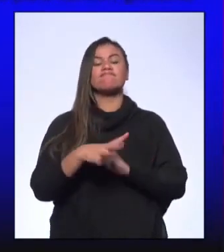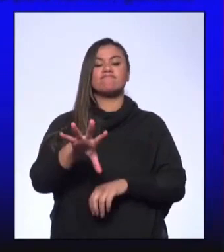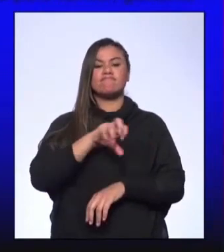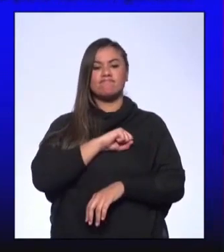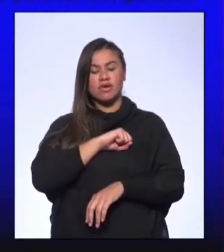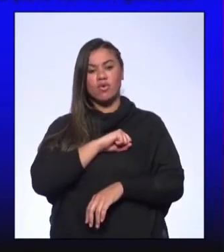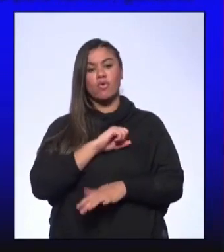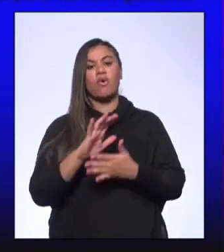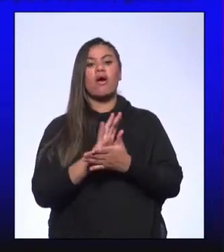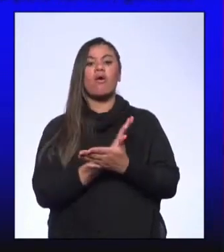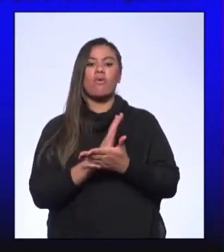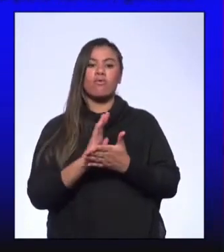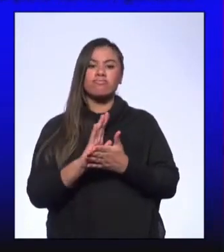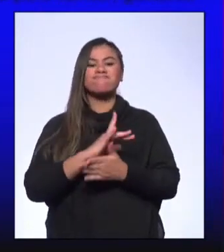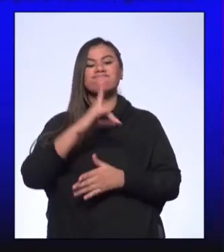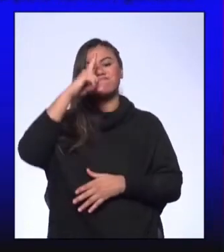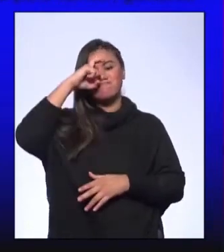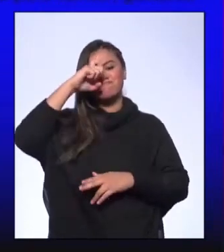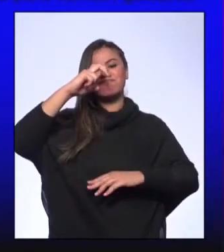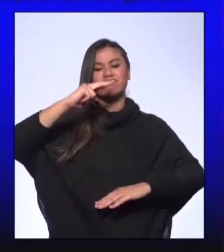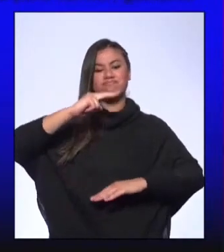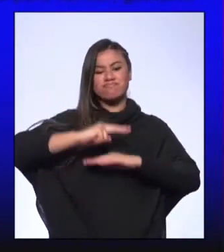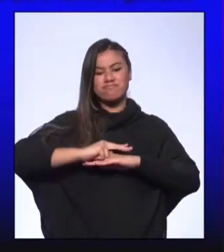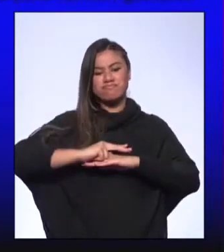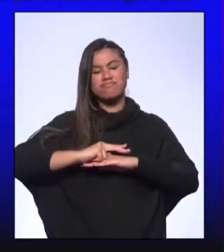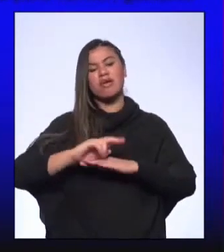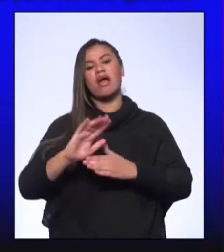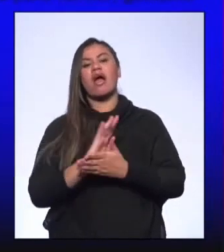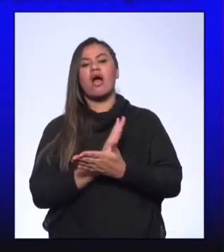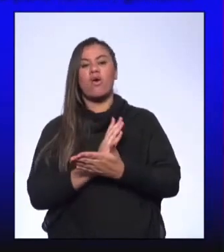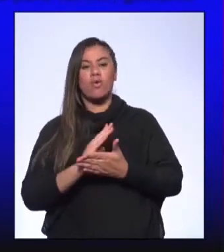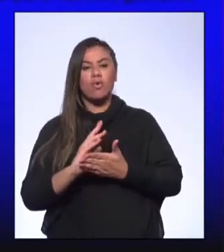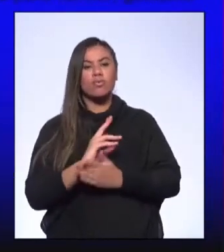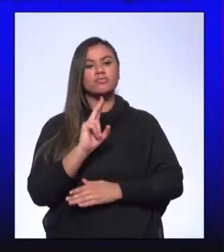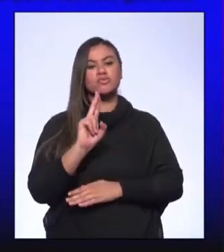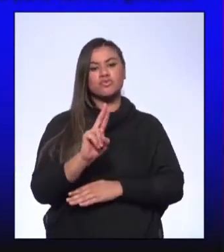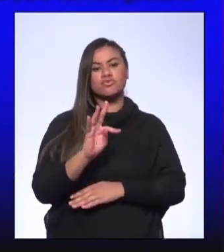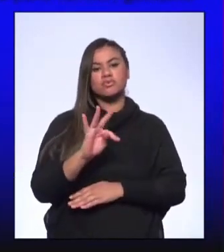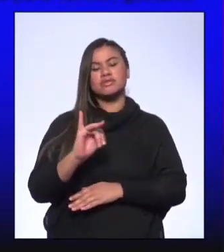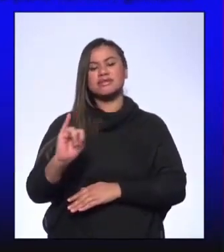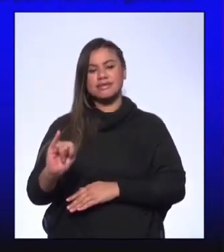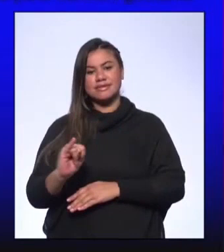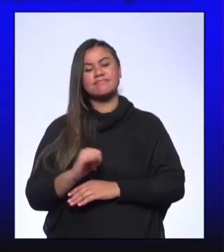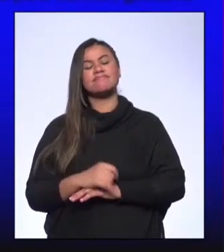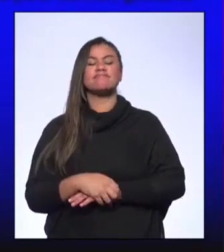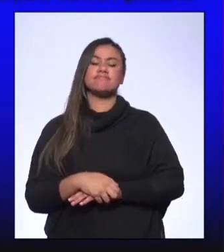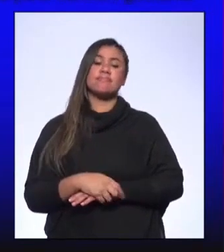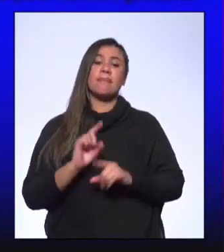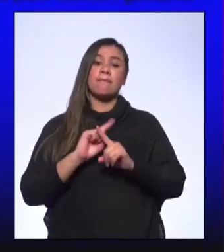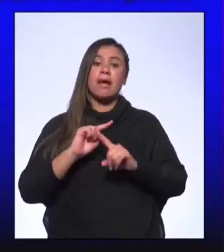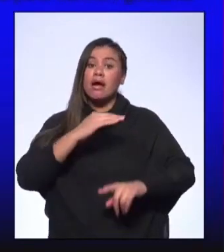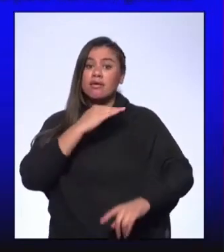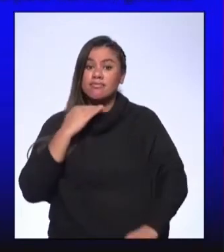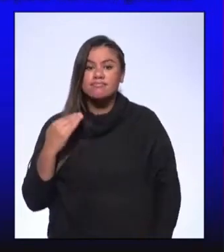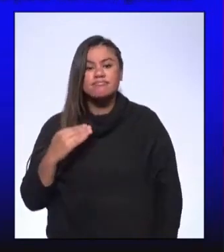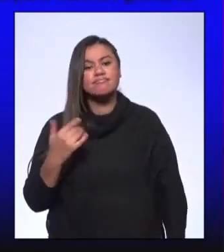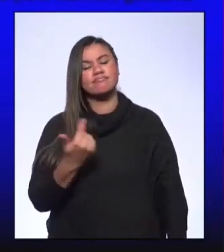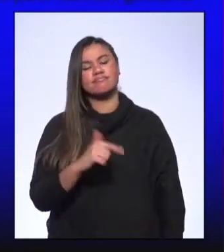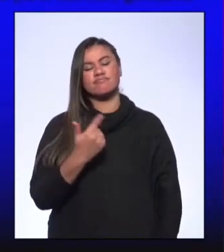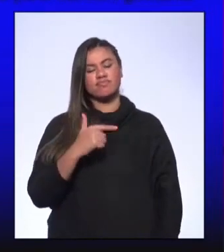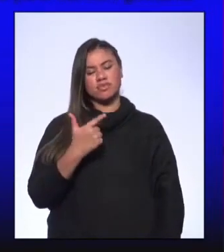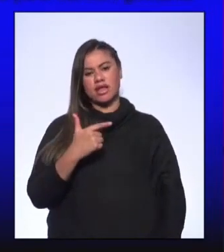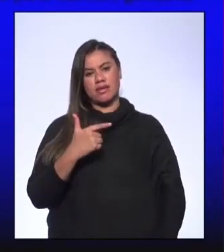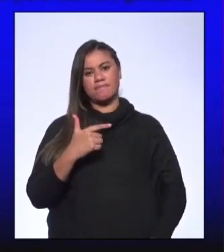algumas hospitalizações, algumas admissões em terapia intensiva e até o momento, felizmente, não perdemos nenhuma criança dessas que a